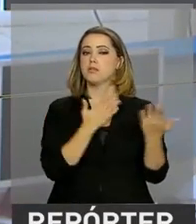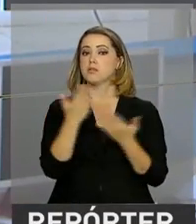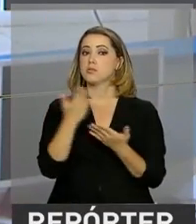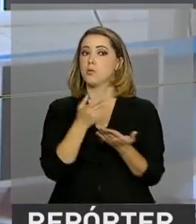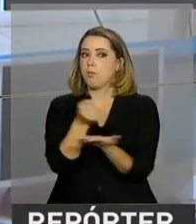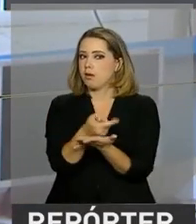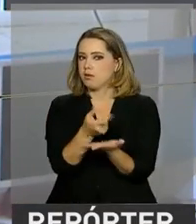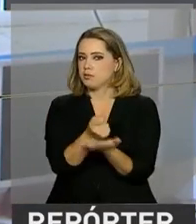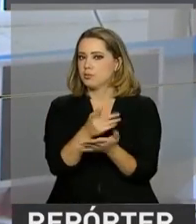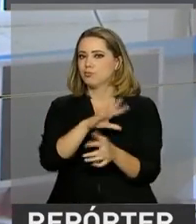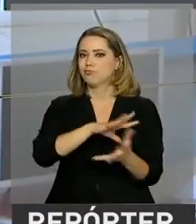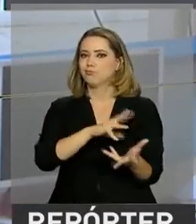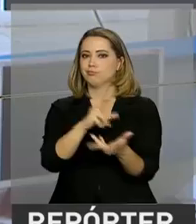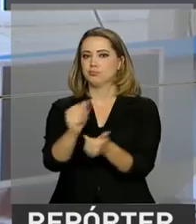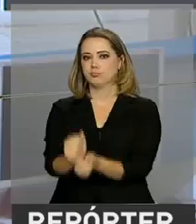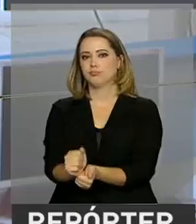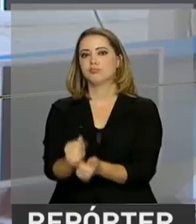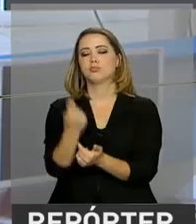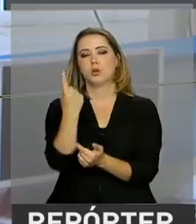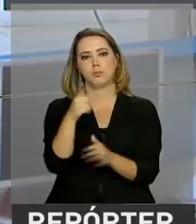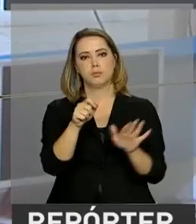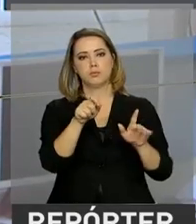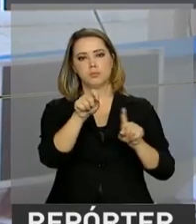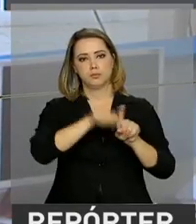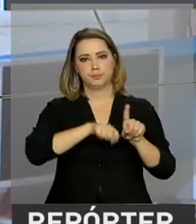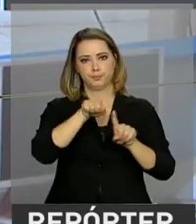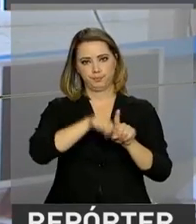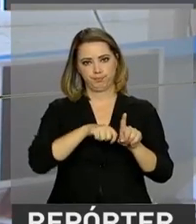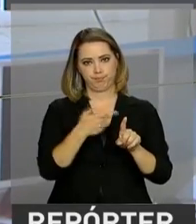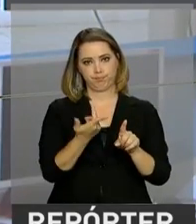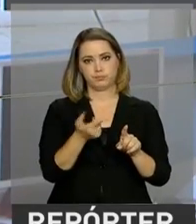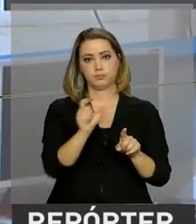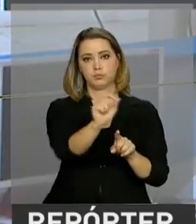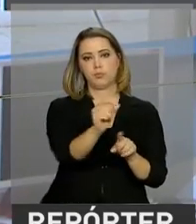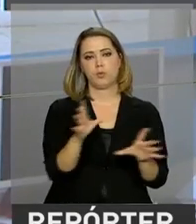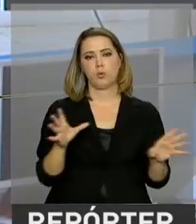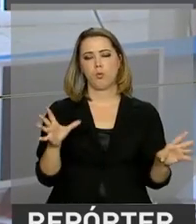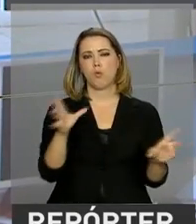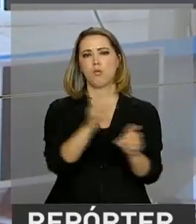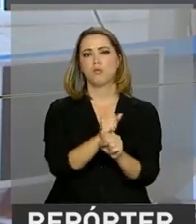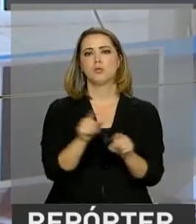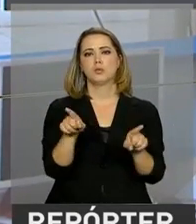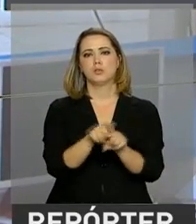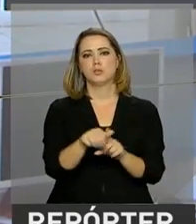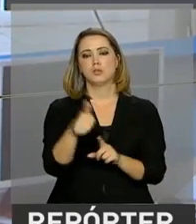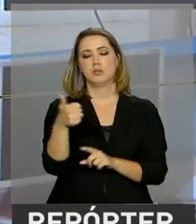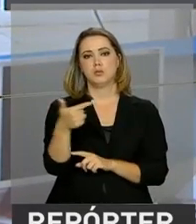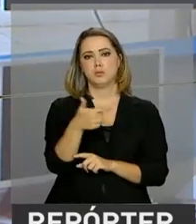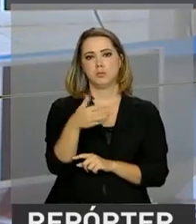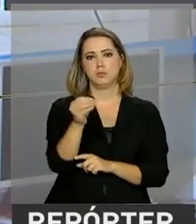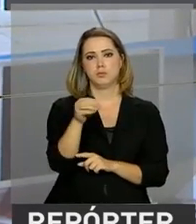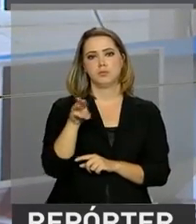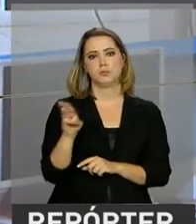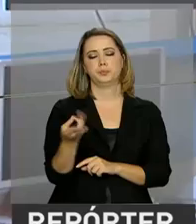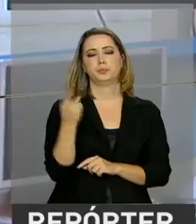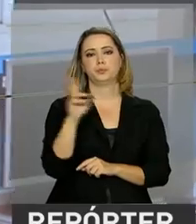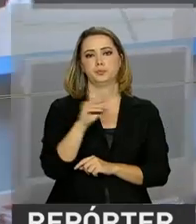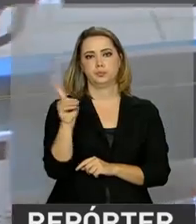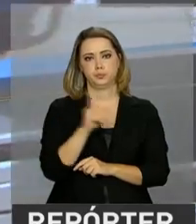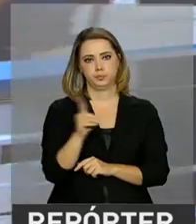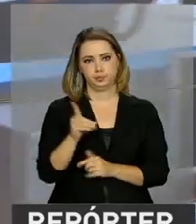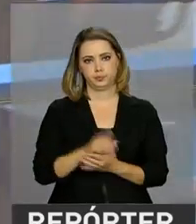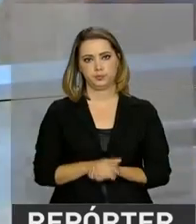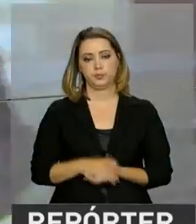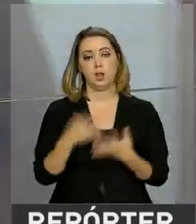na segunda semana de Janeiro o acumulado do mês também registra saldo positivo de 120 Milhões de Dólares